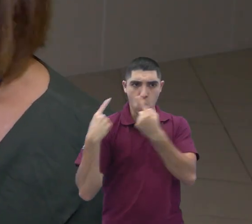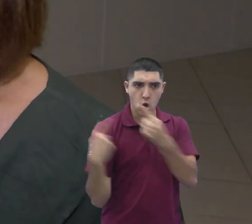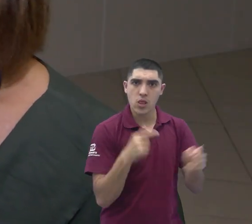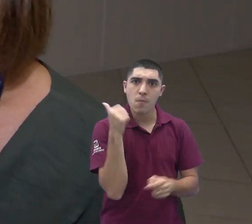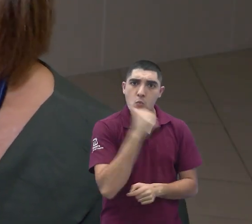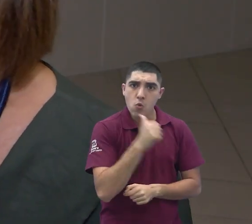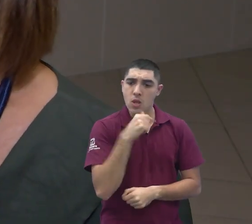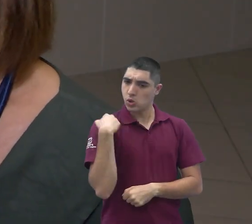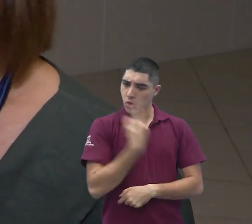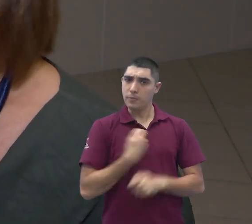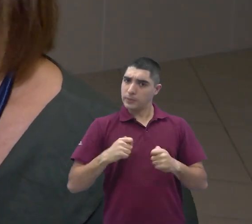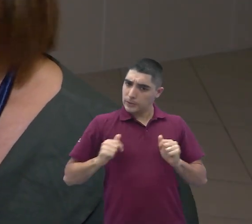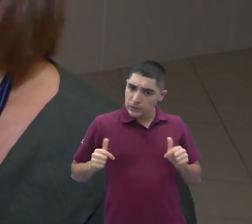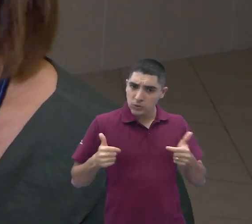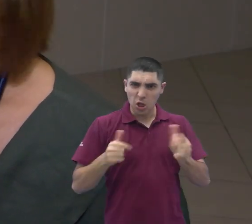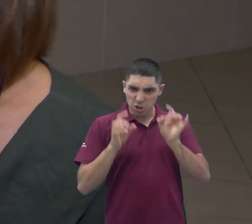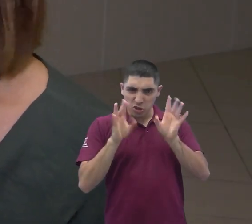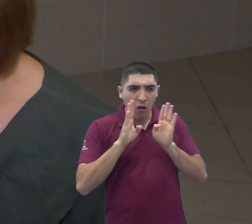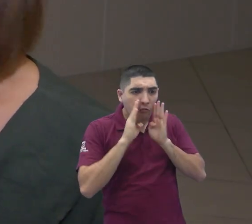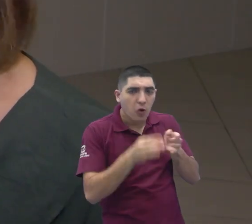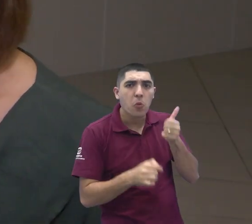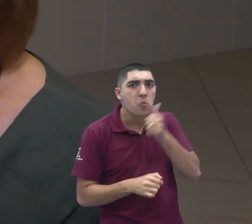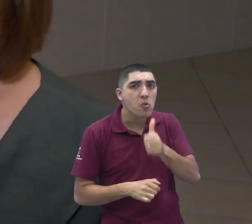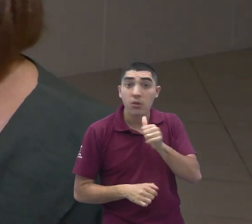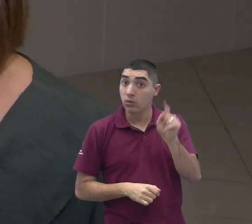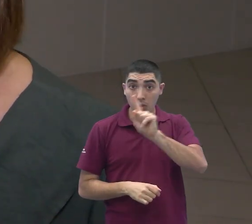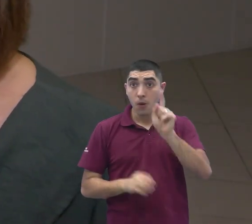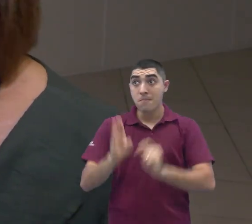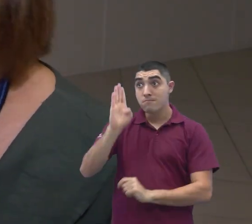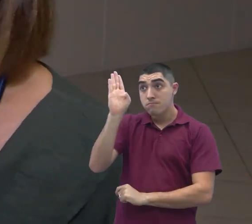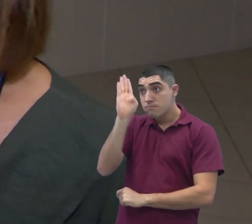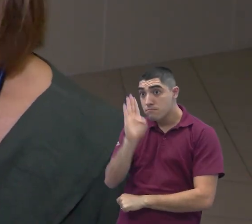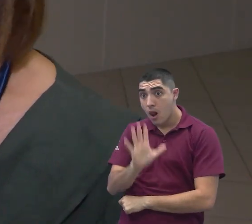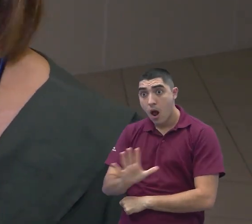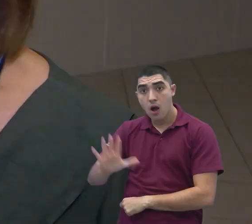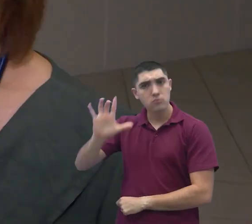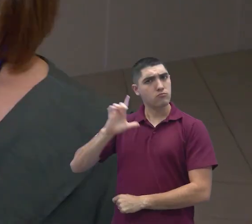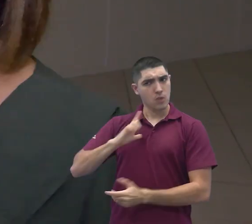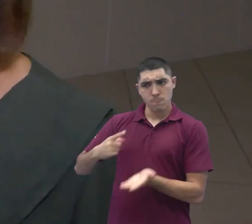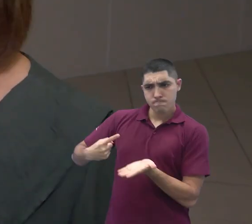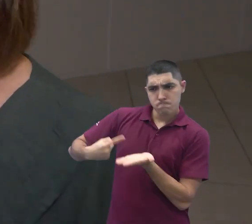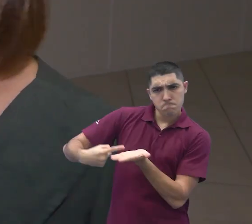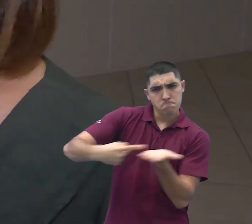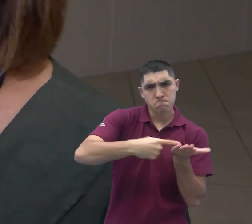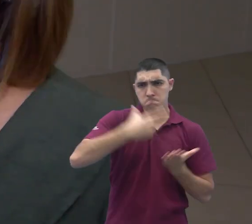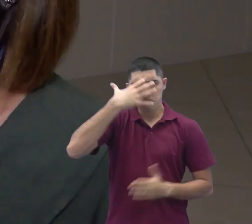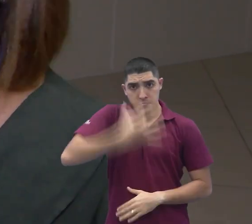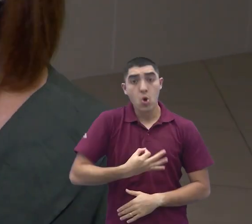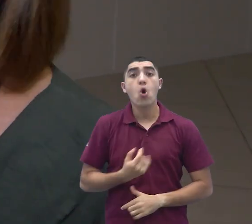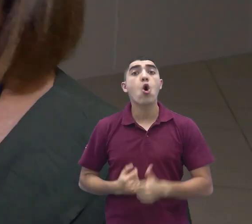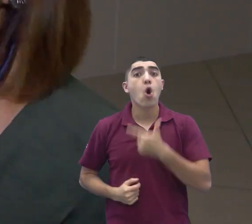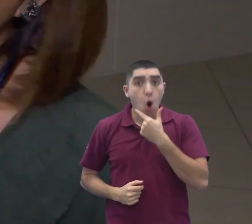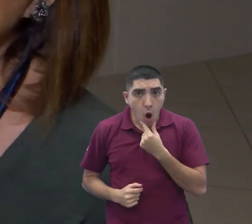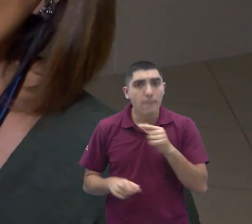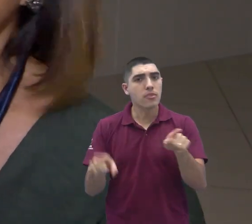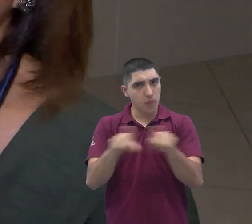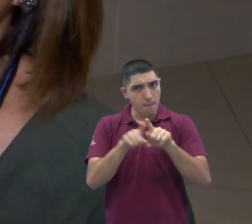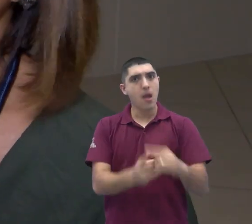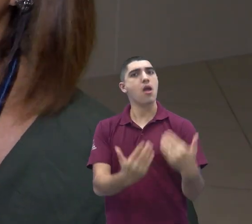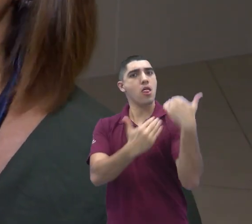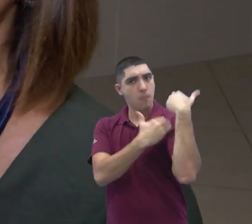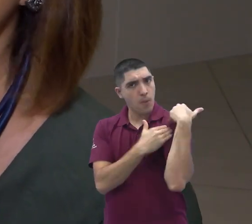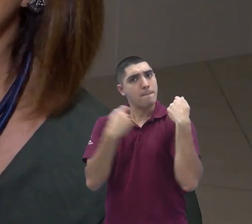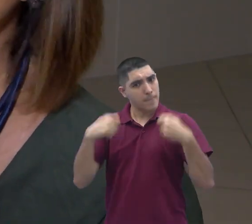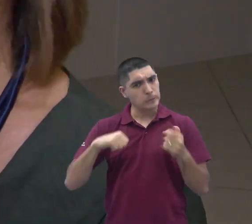violência contra as mulheres não é só mais uma política das mulheres. Tem hoje um pacto nacional que os homens também têm